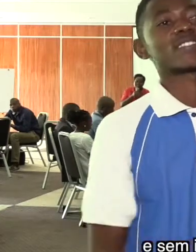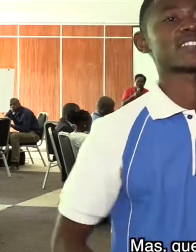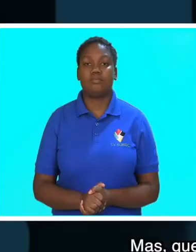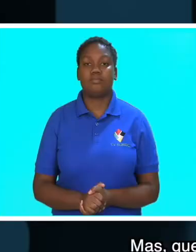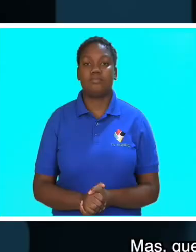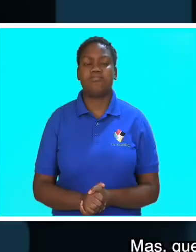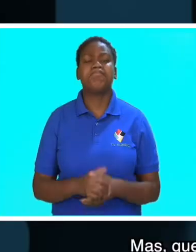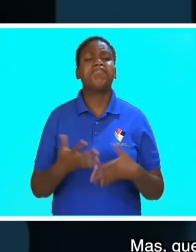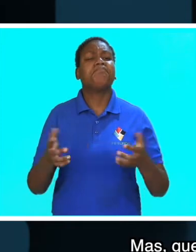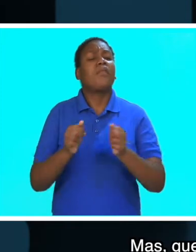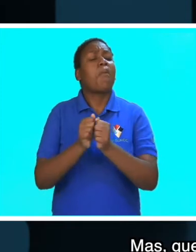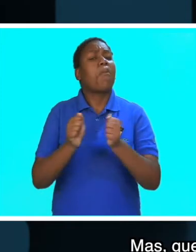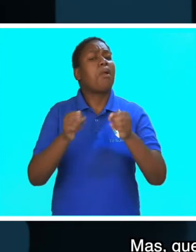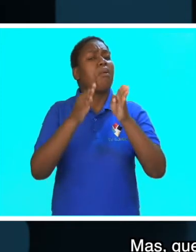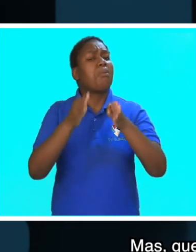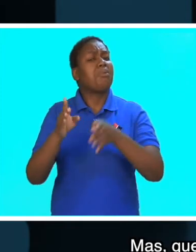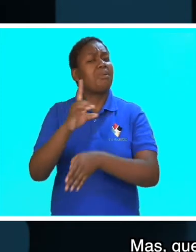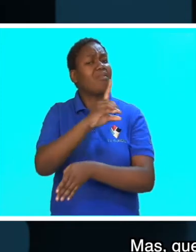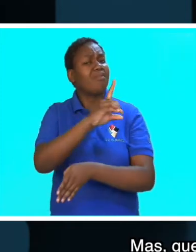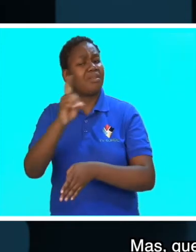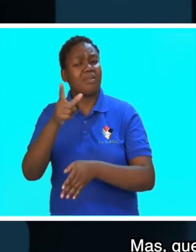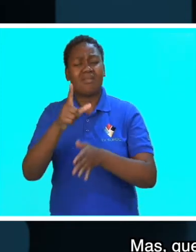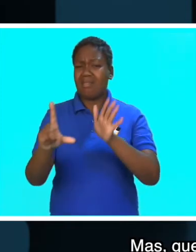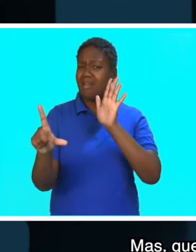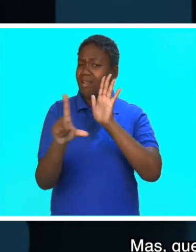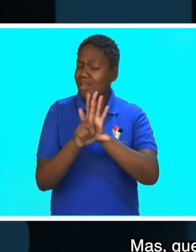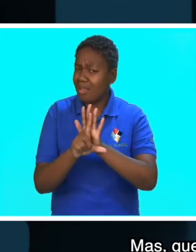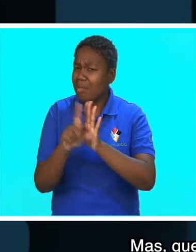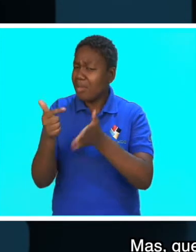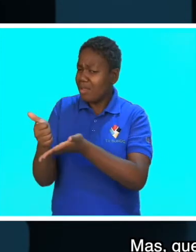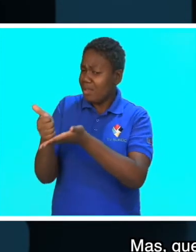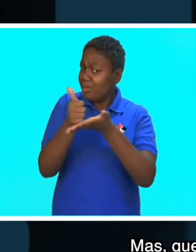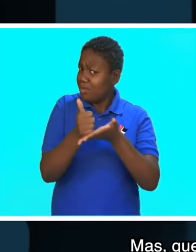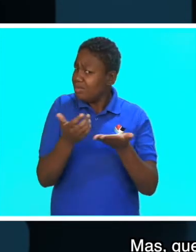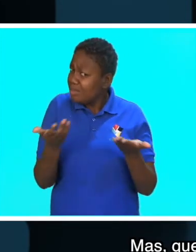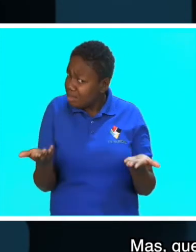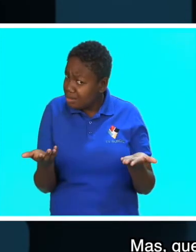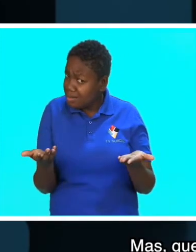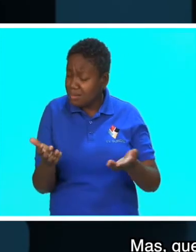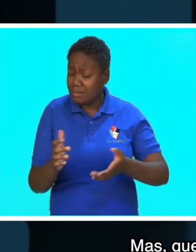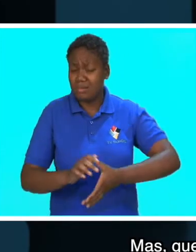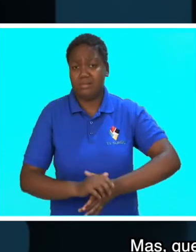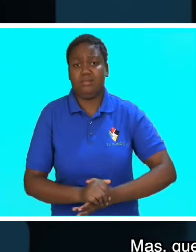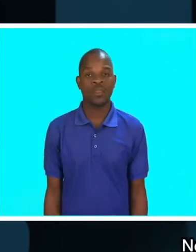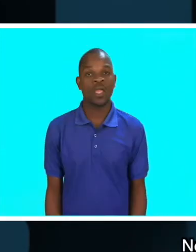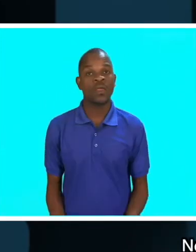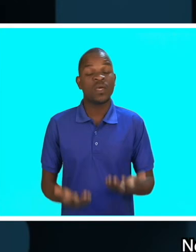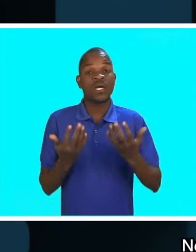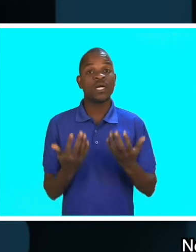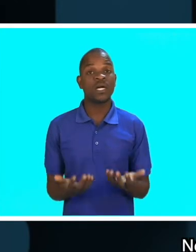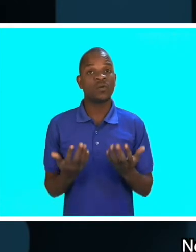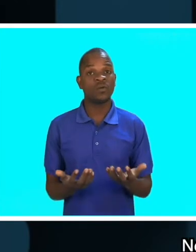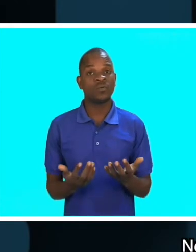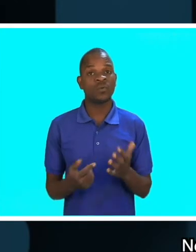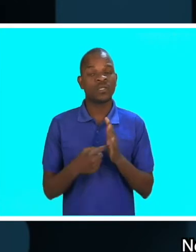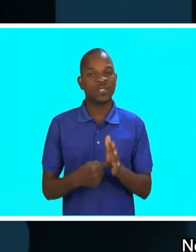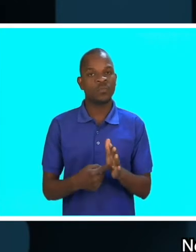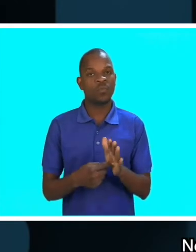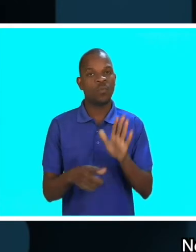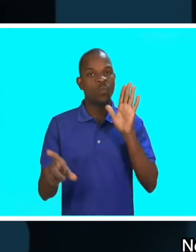família. Mas que benefícios essa lei vai trazer para as pessoas com deficiência? Neste momento,